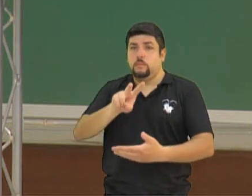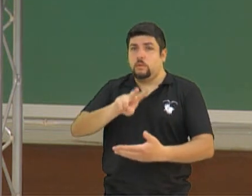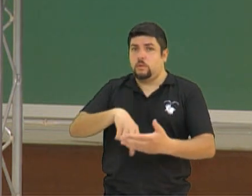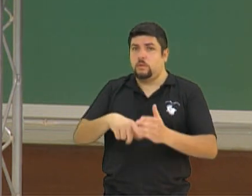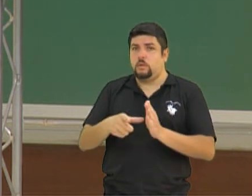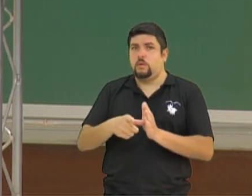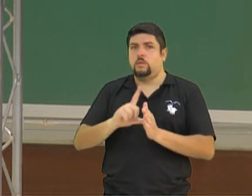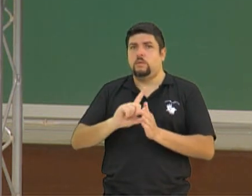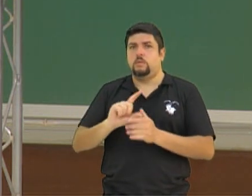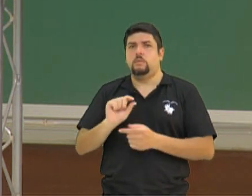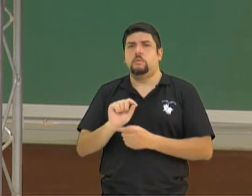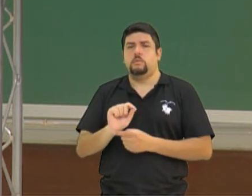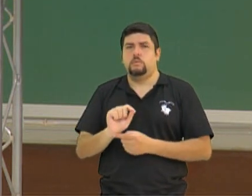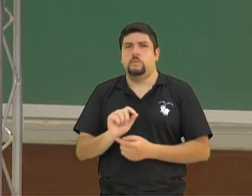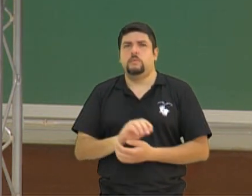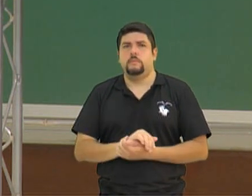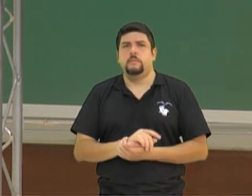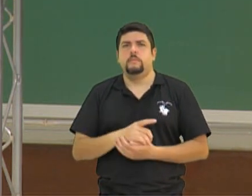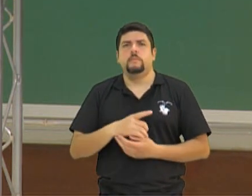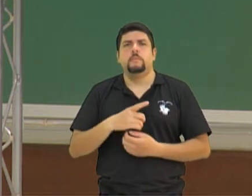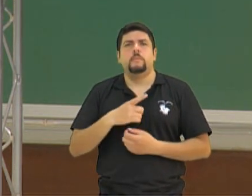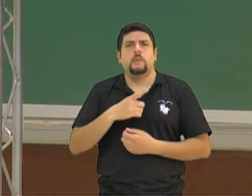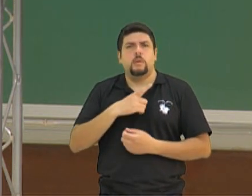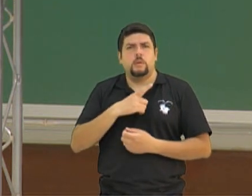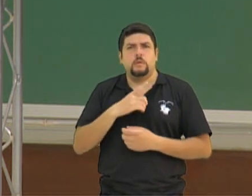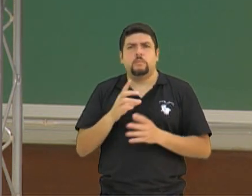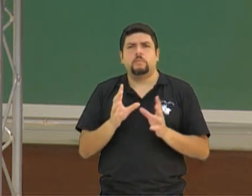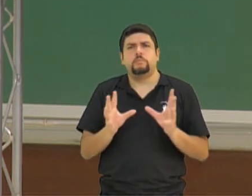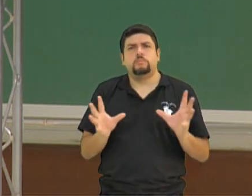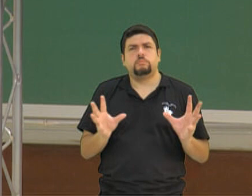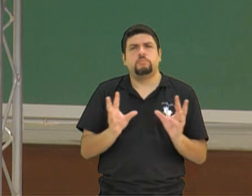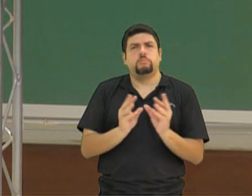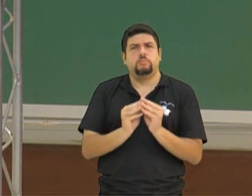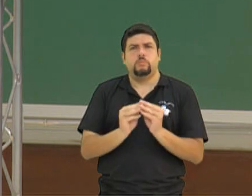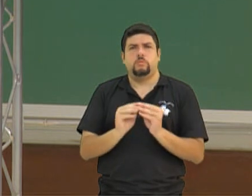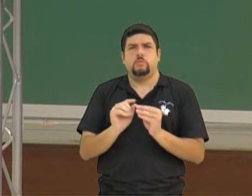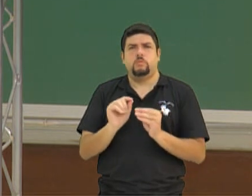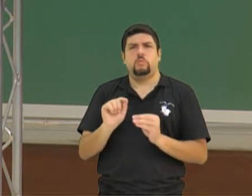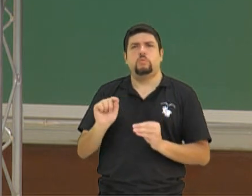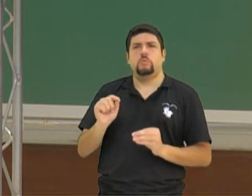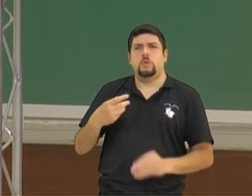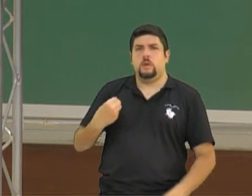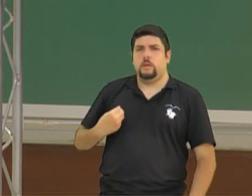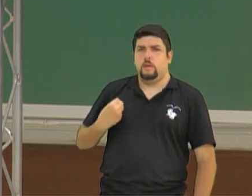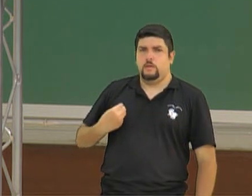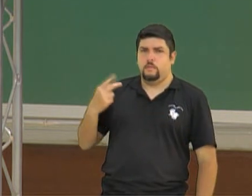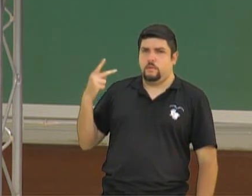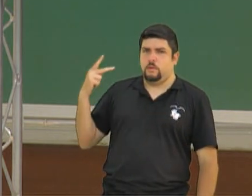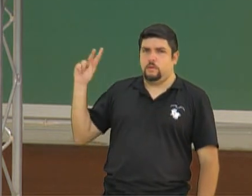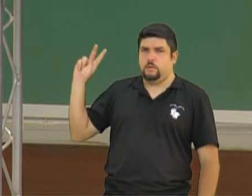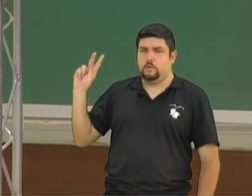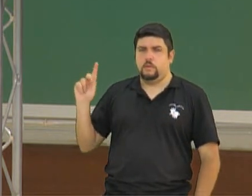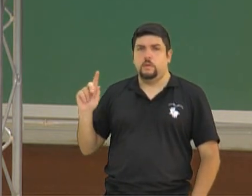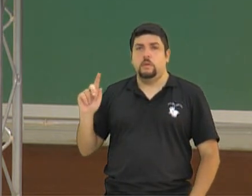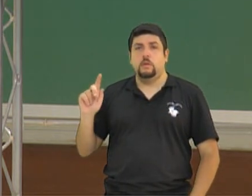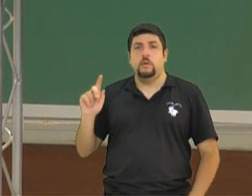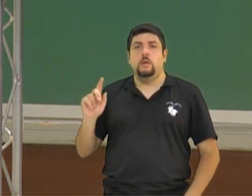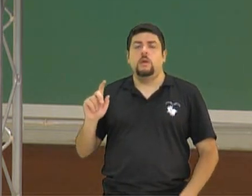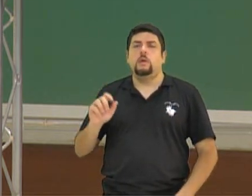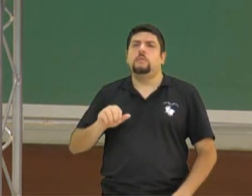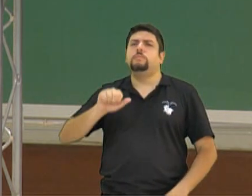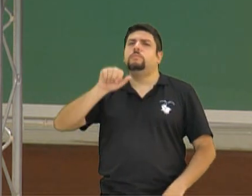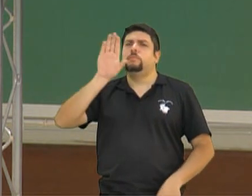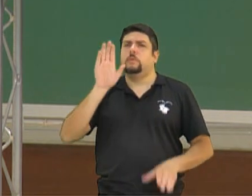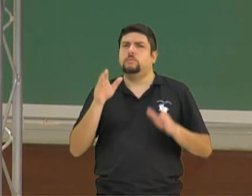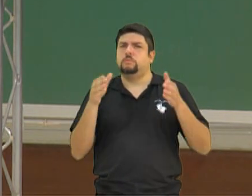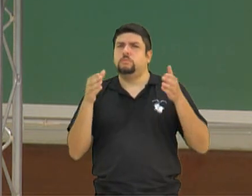nós temos aqui um pequeno resuminho sobre ela, né? Mais especificadamente sobre a música If